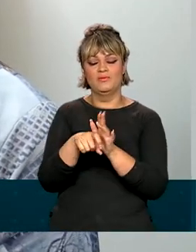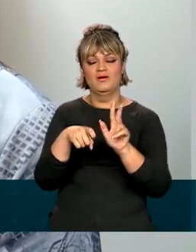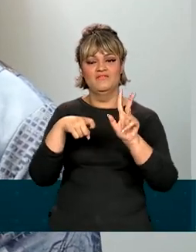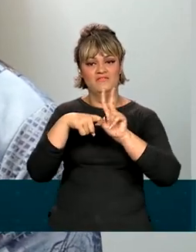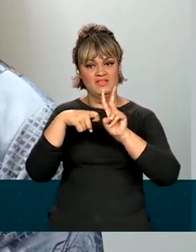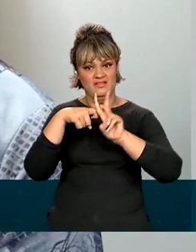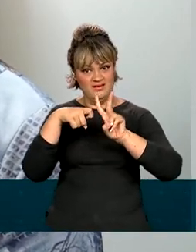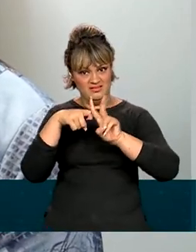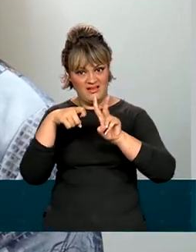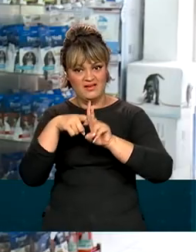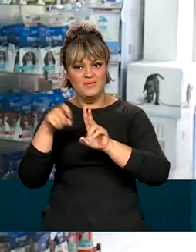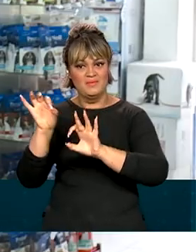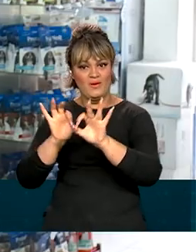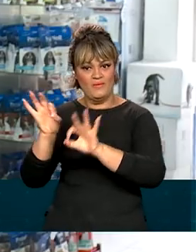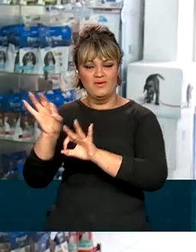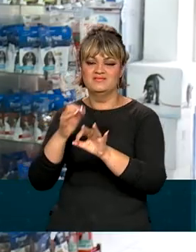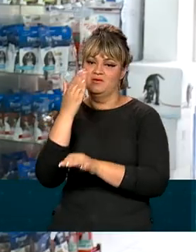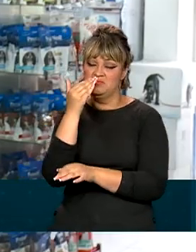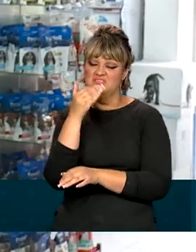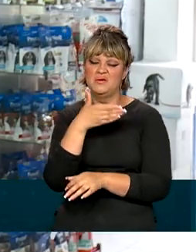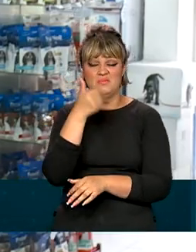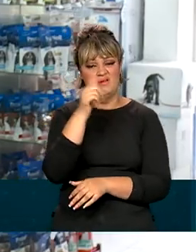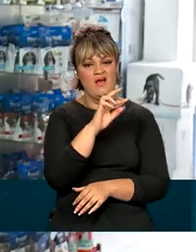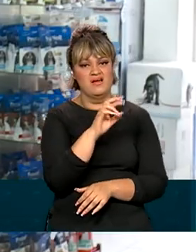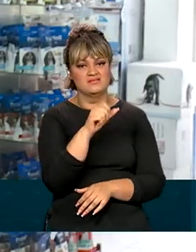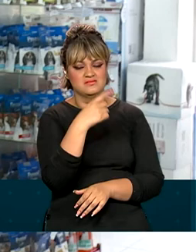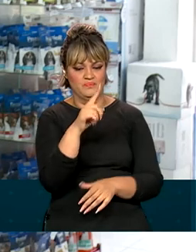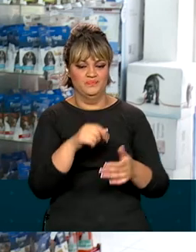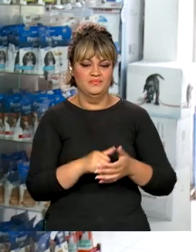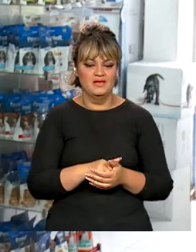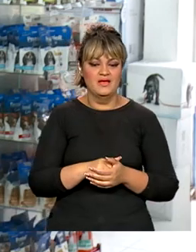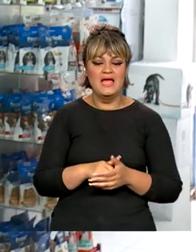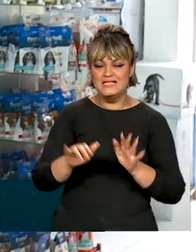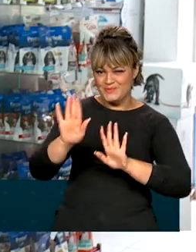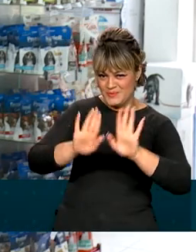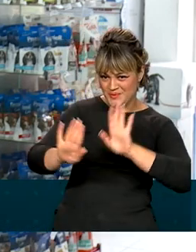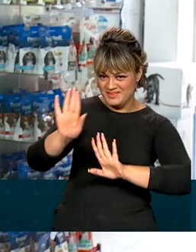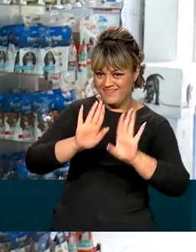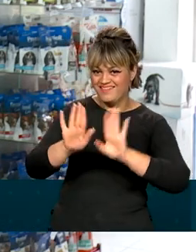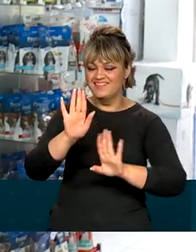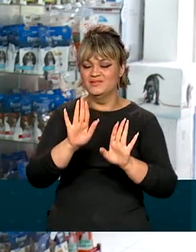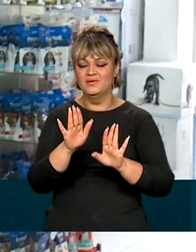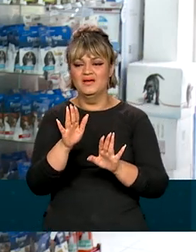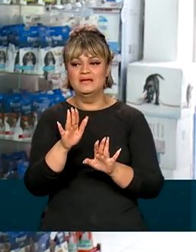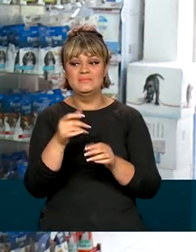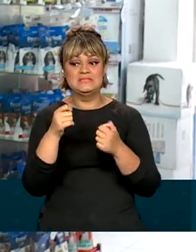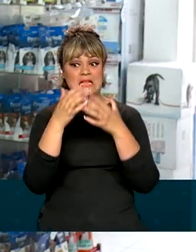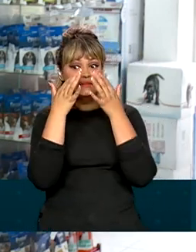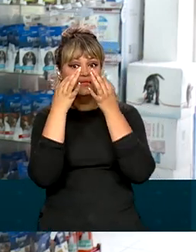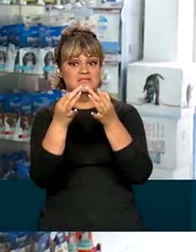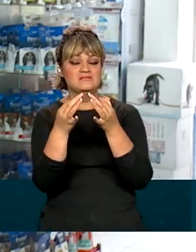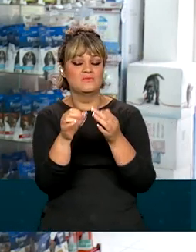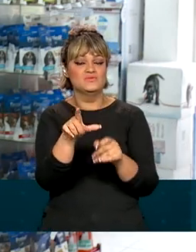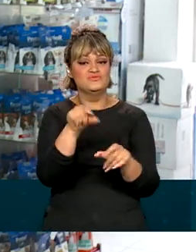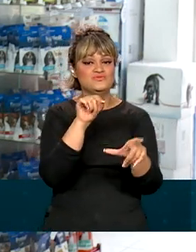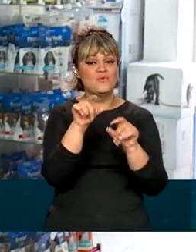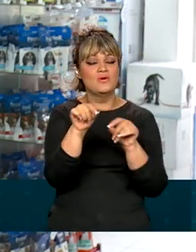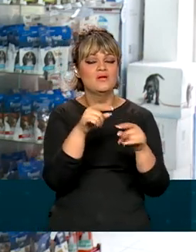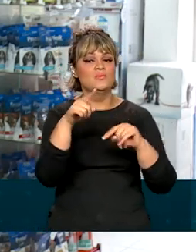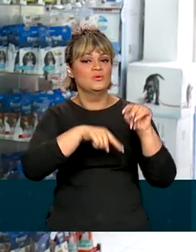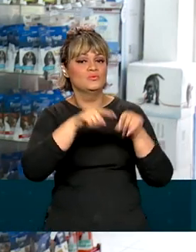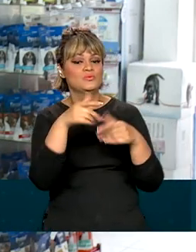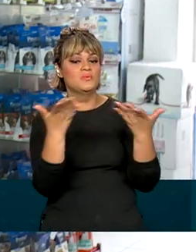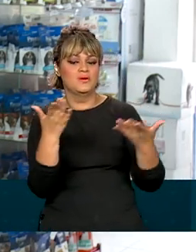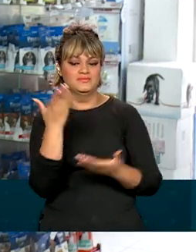equilíbrio correto dessa alimentação e o cuidado com a alimentação dos bichinhos inclui ainda a atenção na hora de escolher os produtos